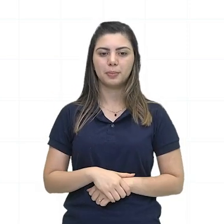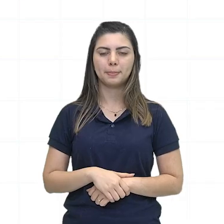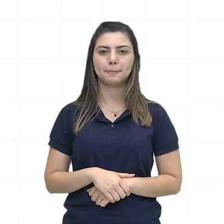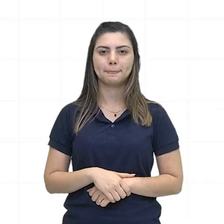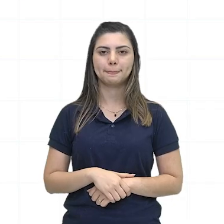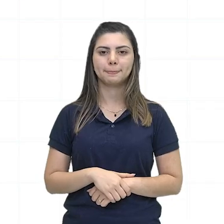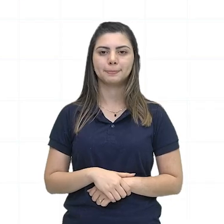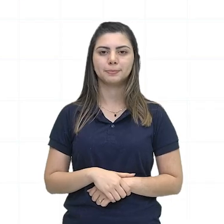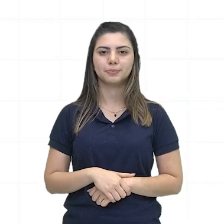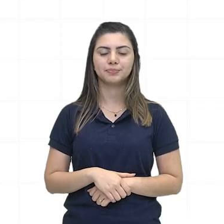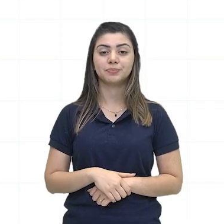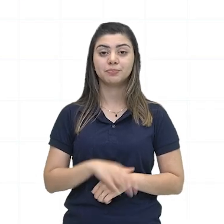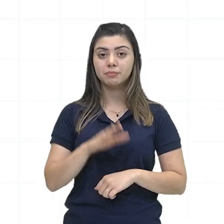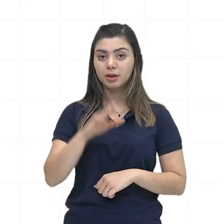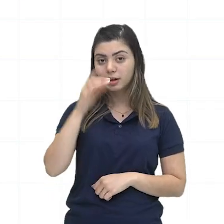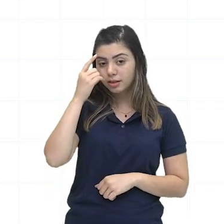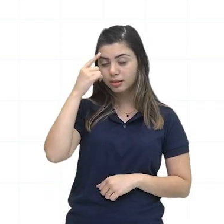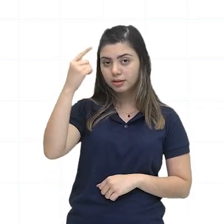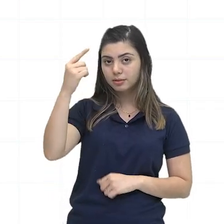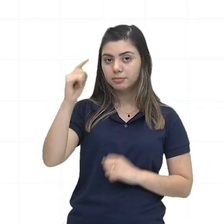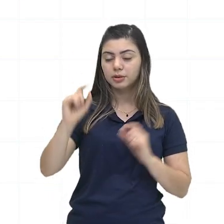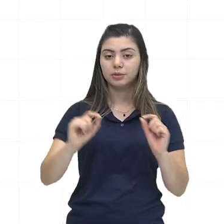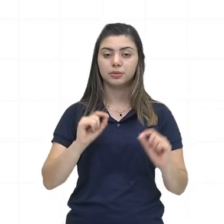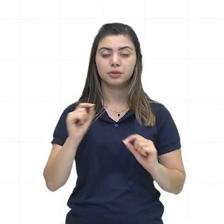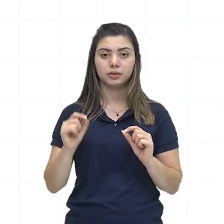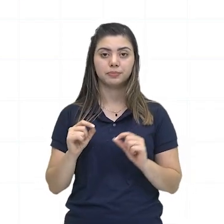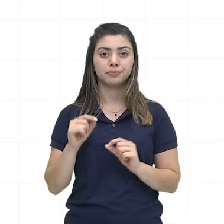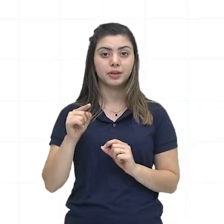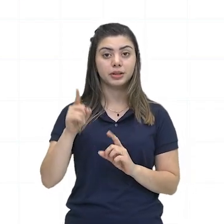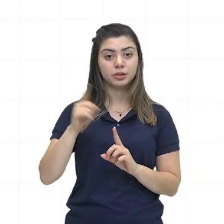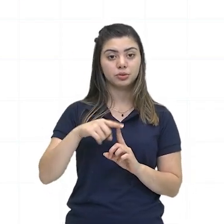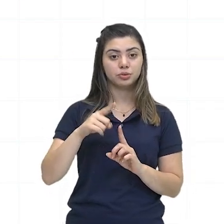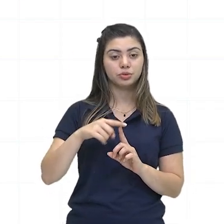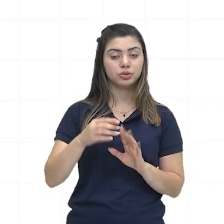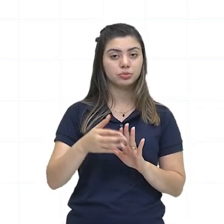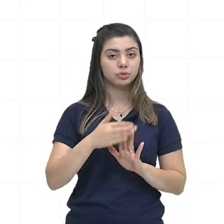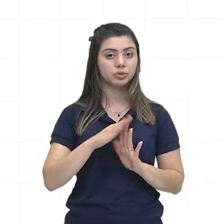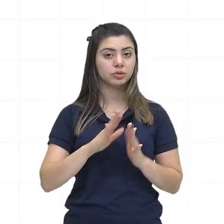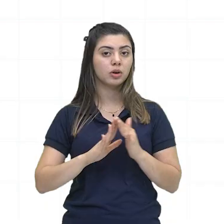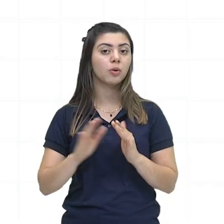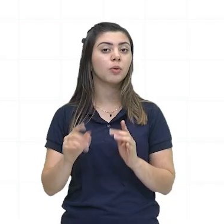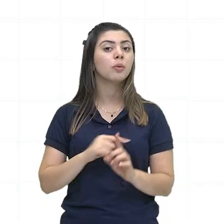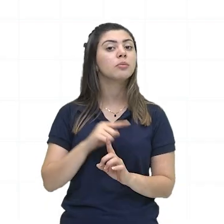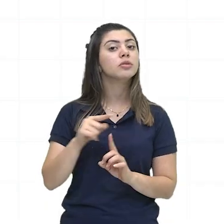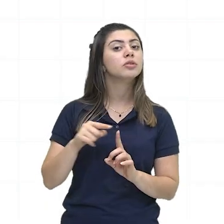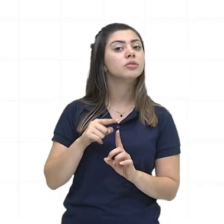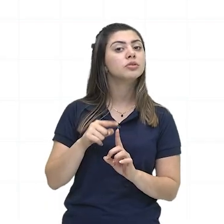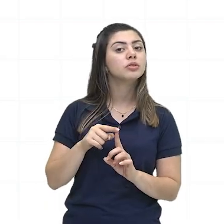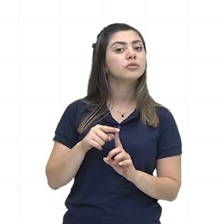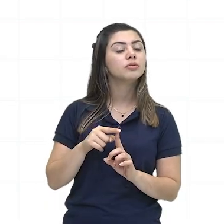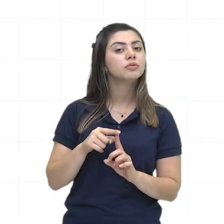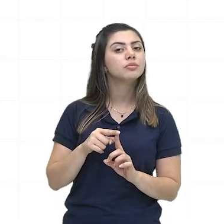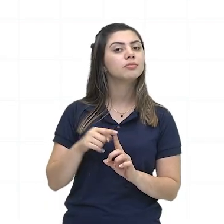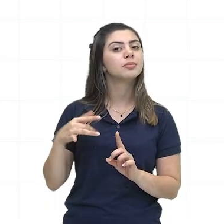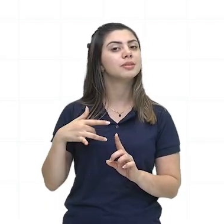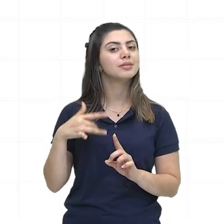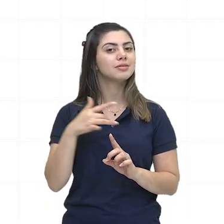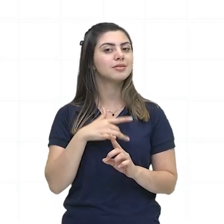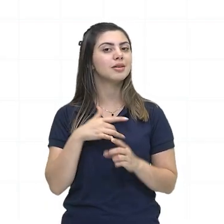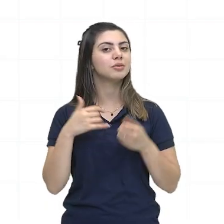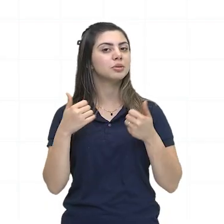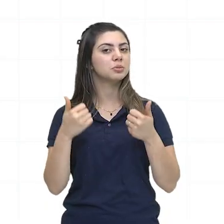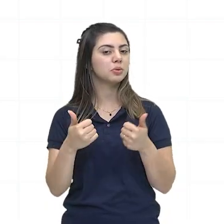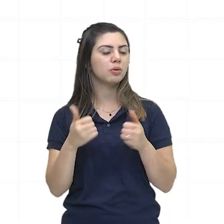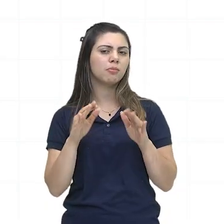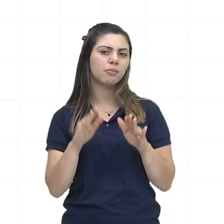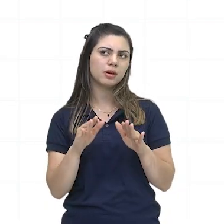participante, nosso aluno. Lembrando que esse tipo de ginástica, qual é o objetivo maior? É a saúde, mas isso